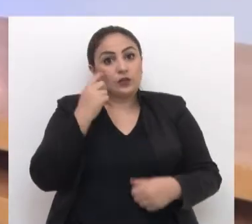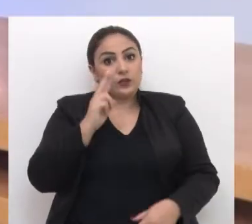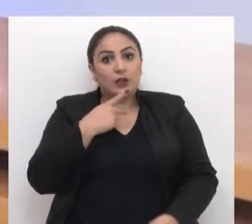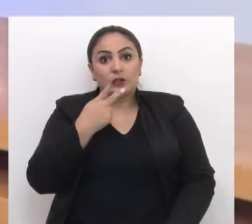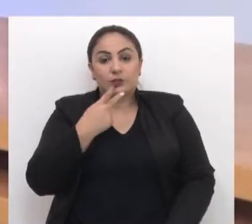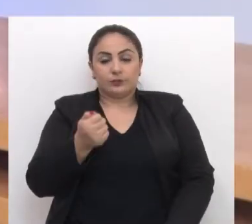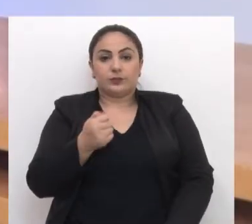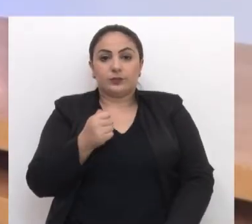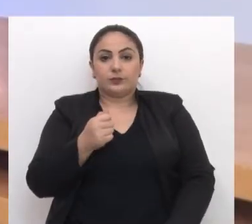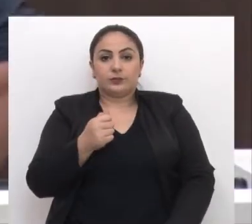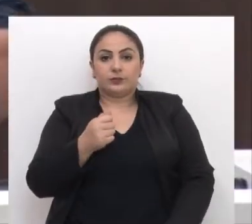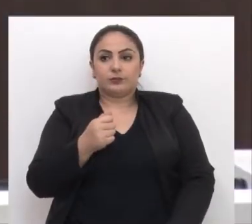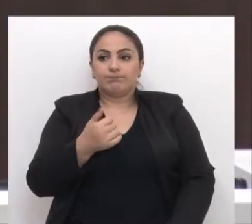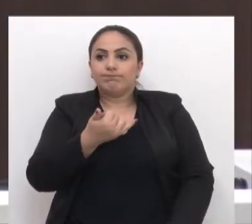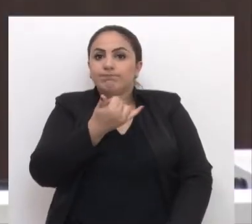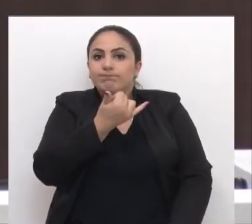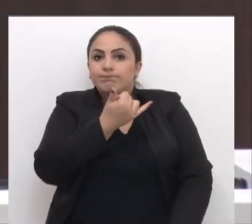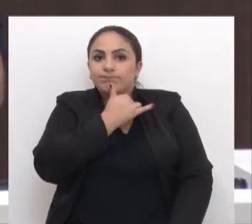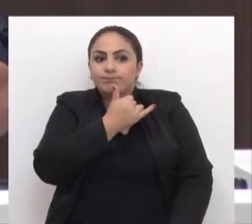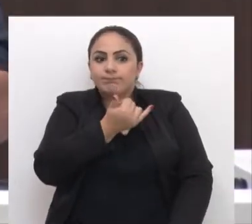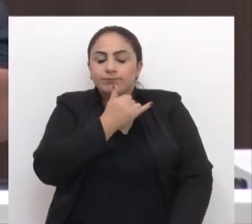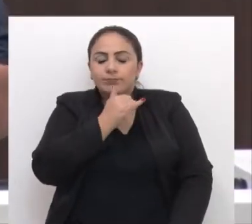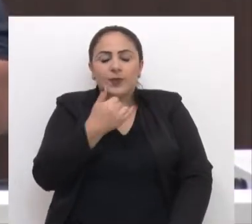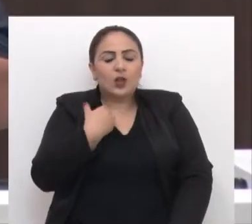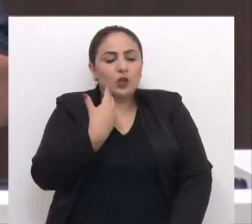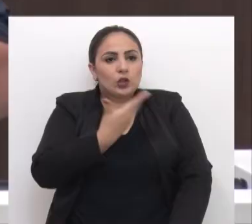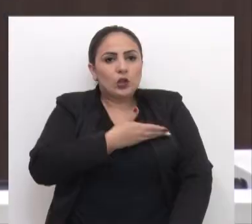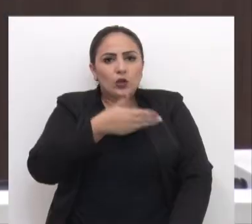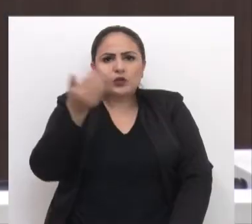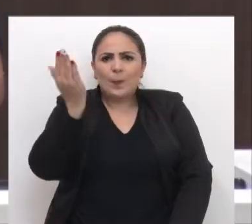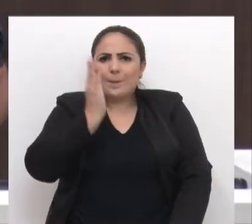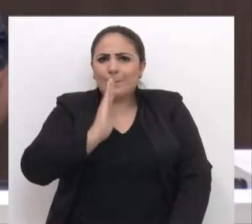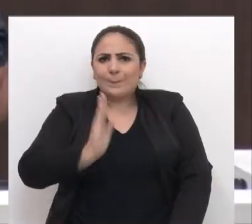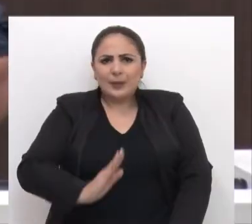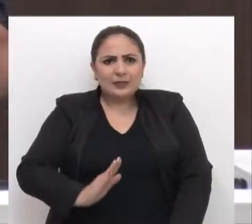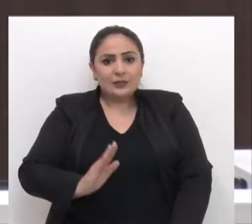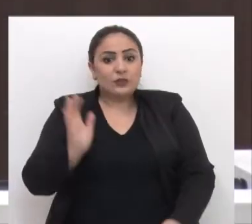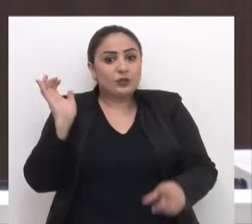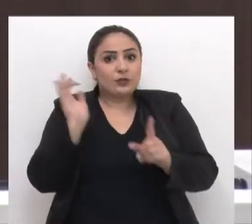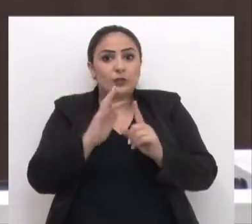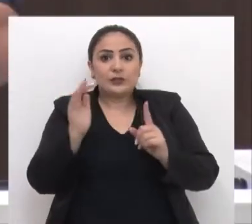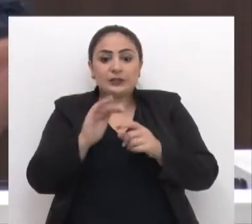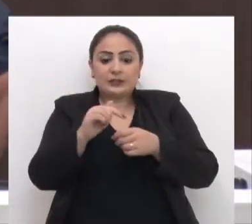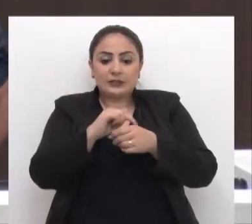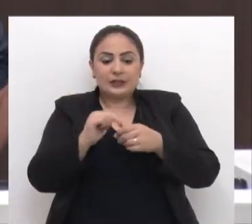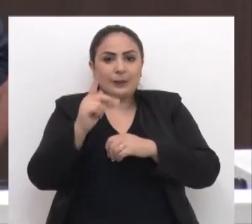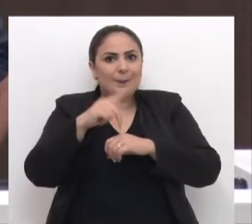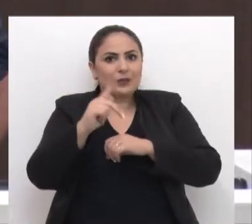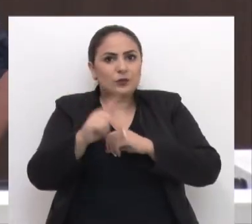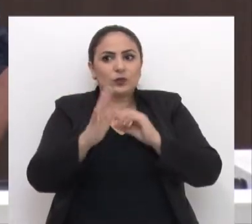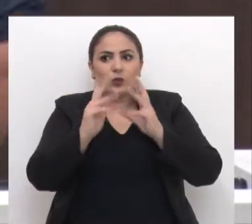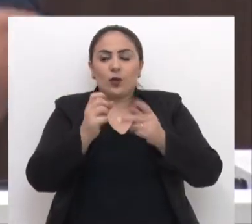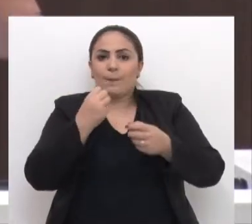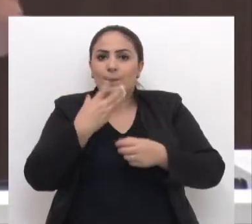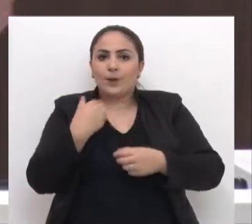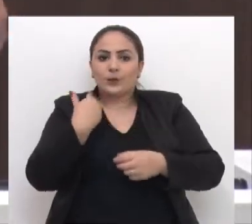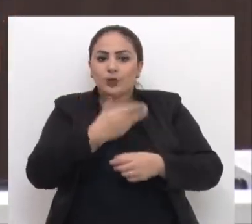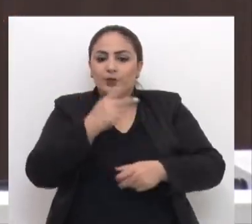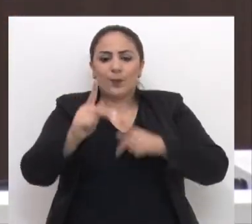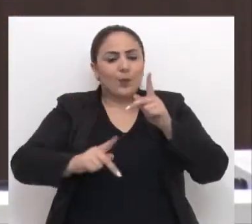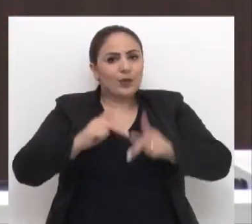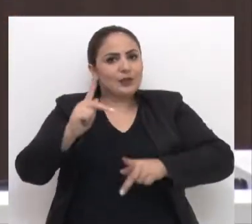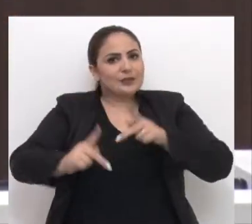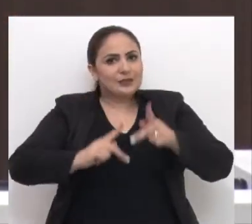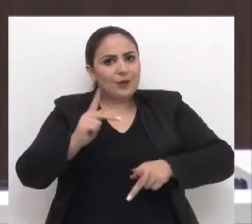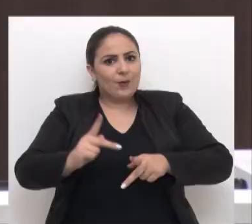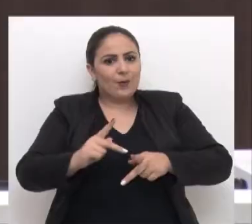momento da discussão. Infelizmente, o nosso Brasil, e isso reflete na nossa cidade de Passo Fundo, tudo que é bom